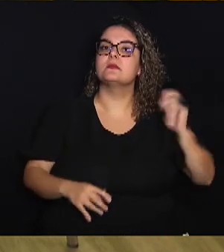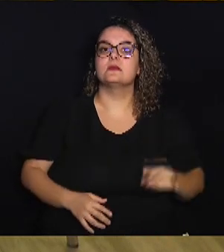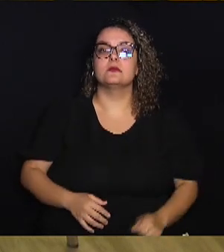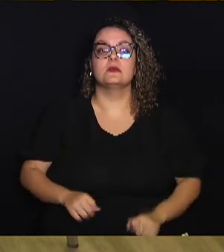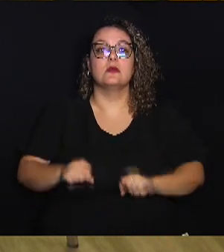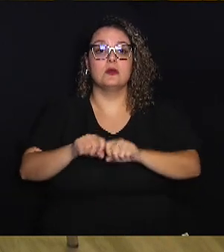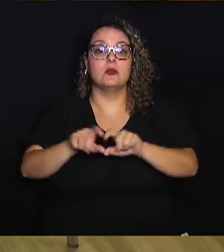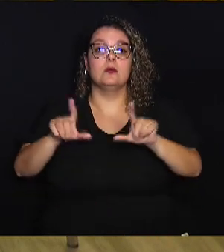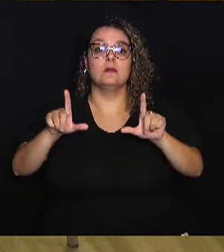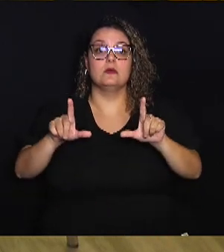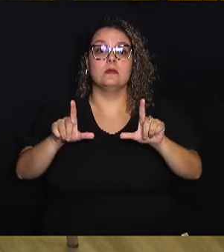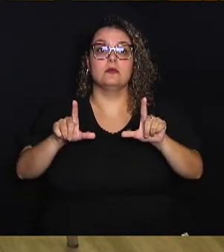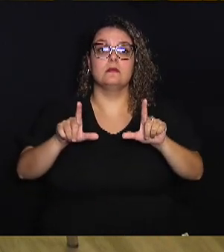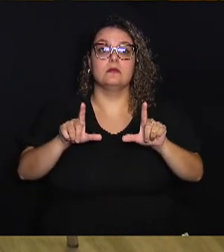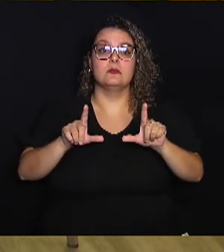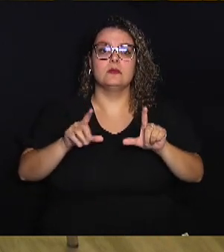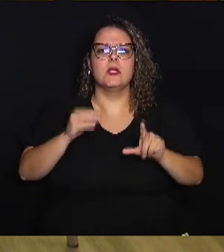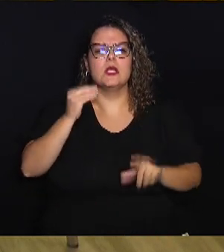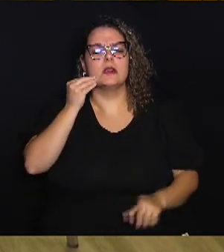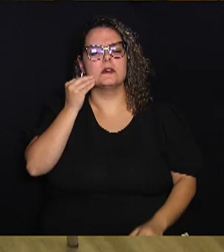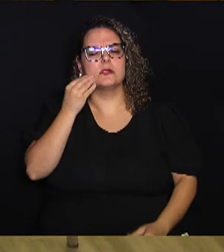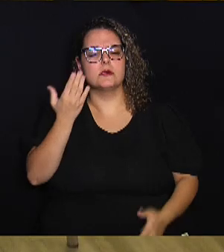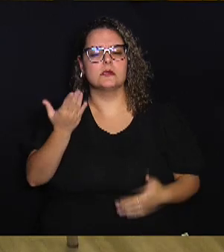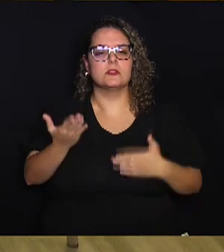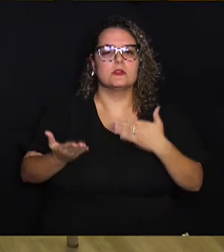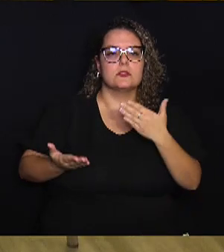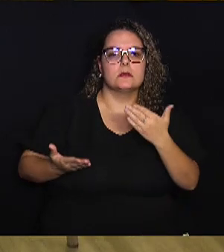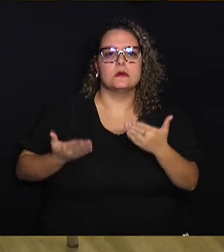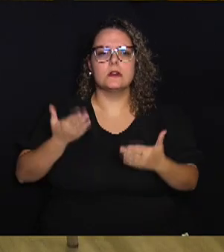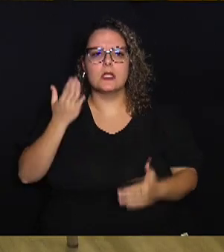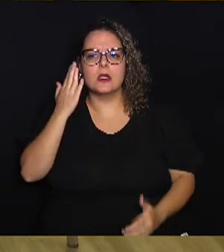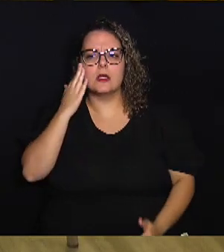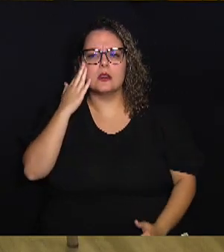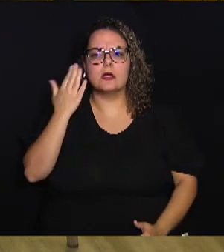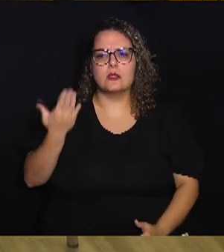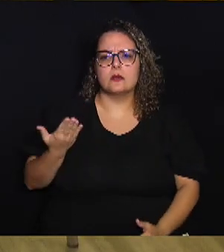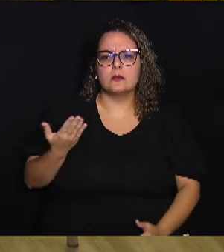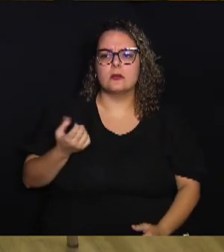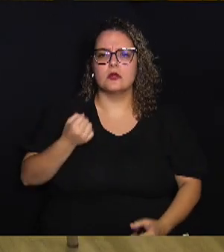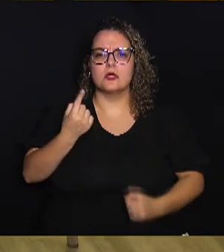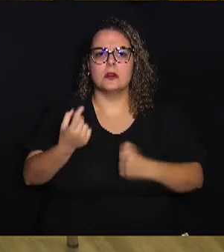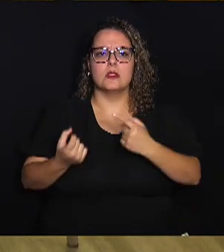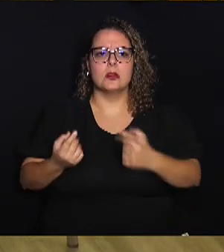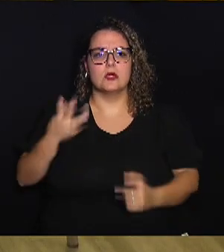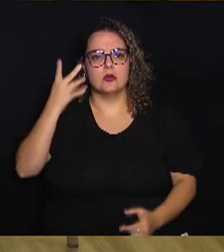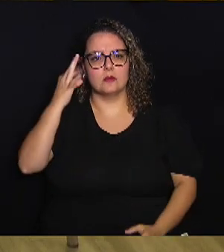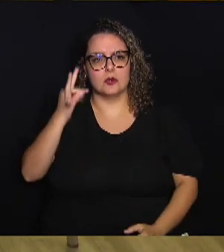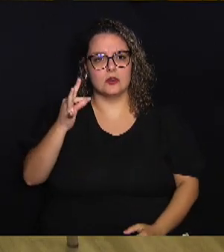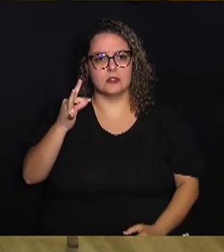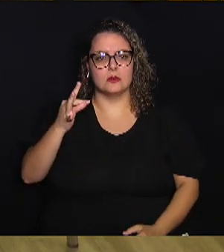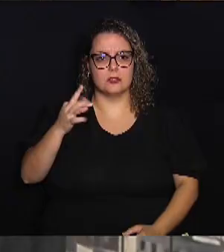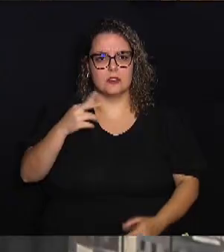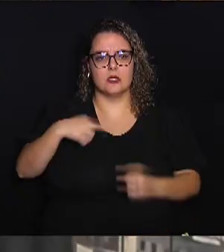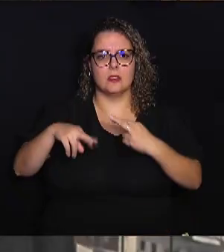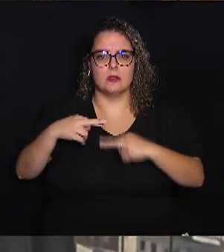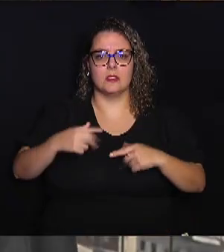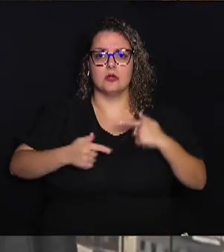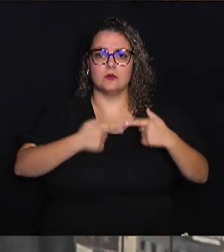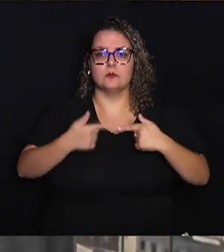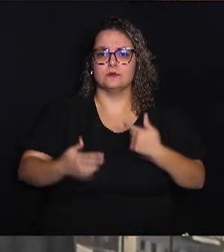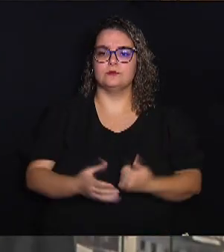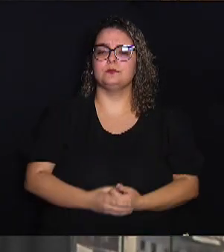telinha que a gente está tentando ainda entender melhor algumas teorias a respeito dessa geração